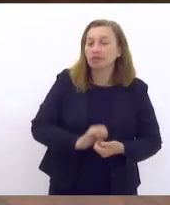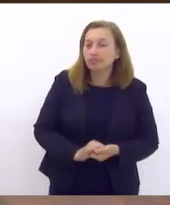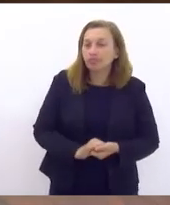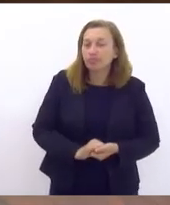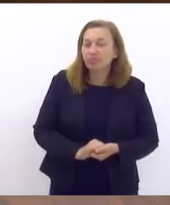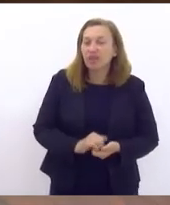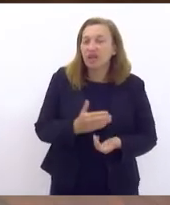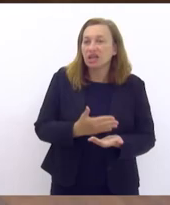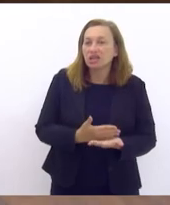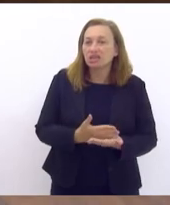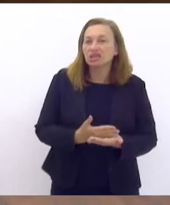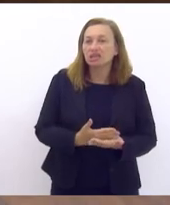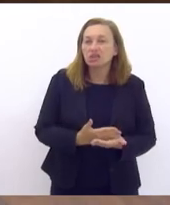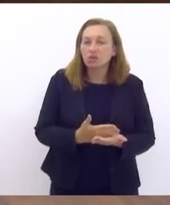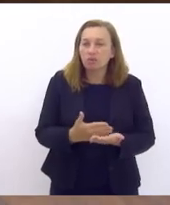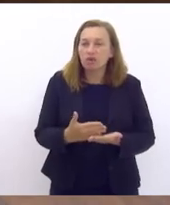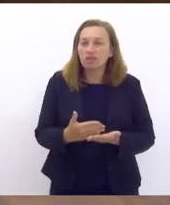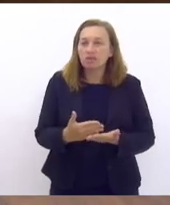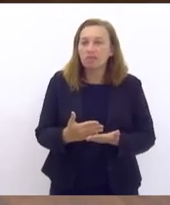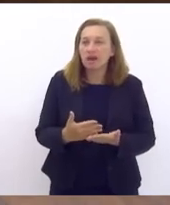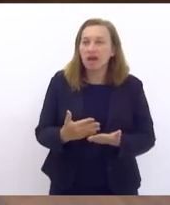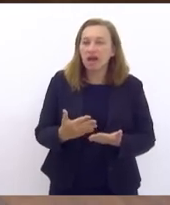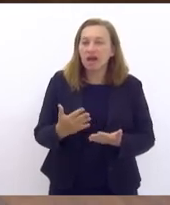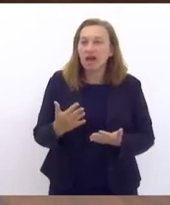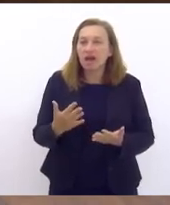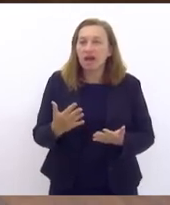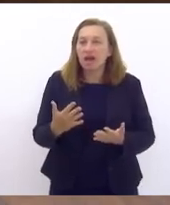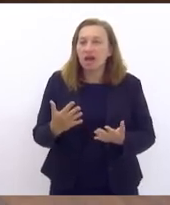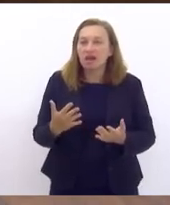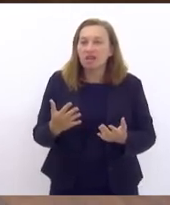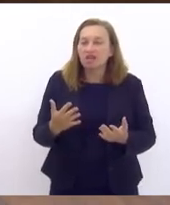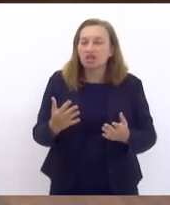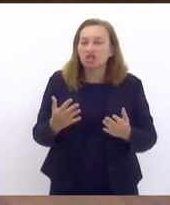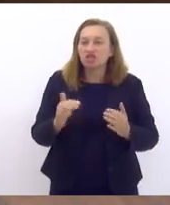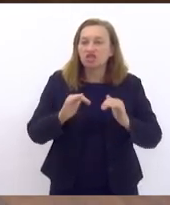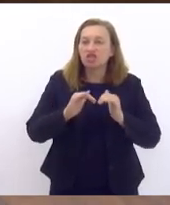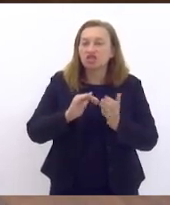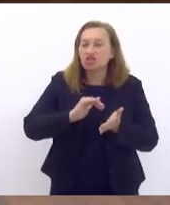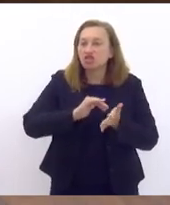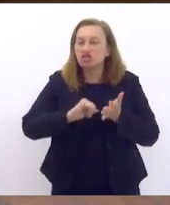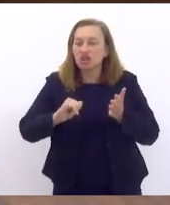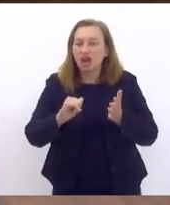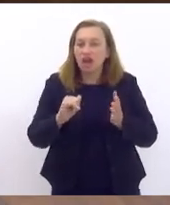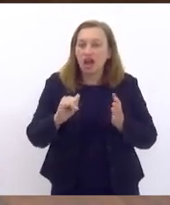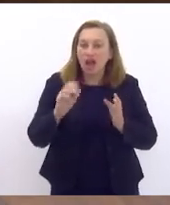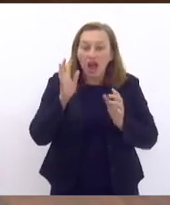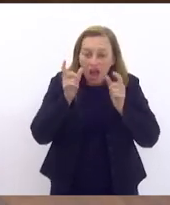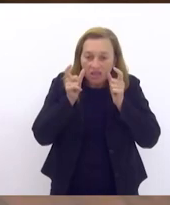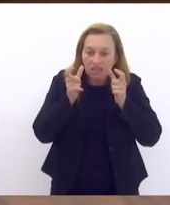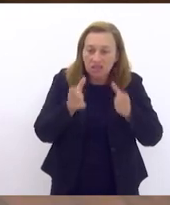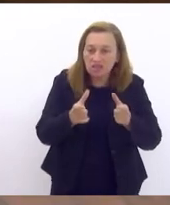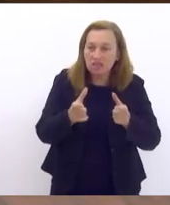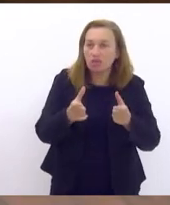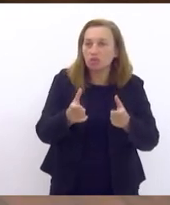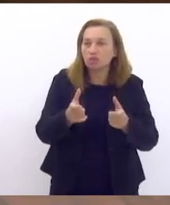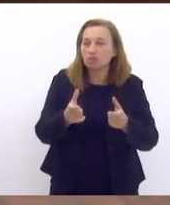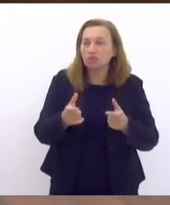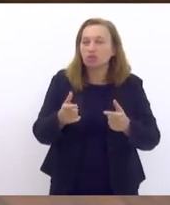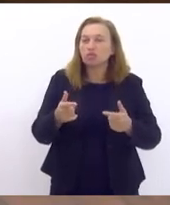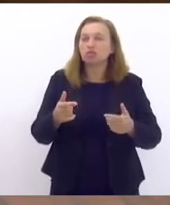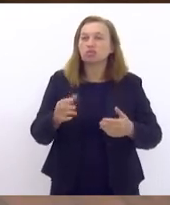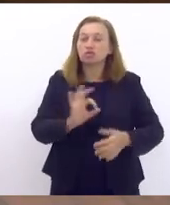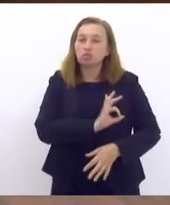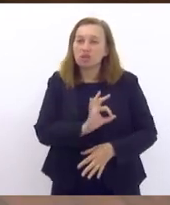Eles começam, para poder desviar a visão, a dividir os policiais, eles começam a ter fogo nos